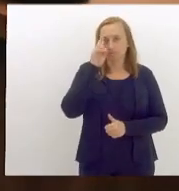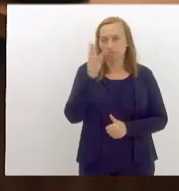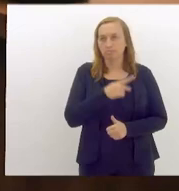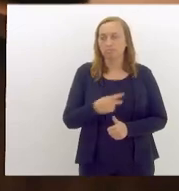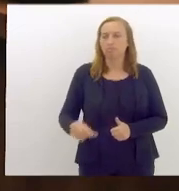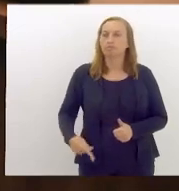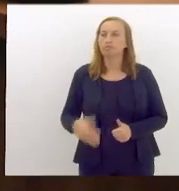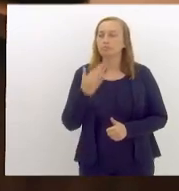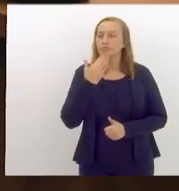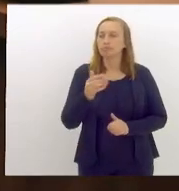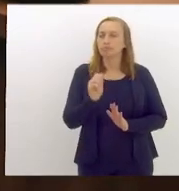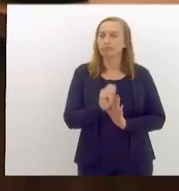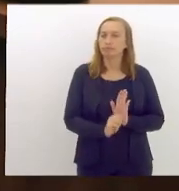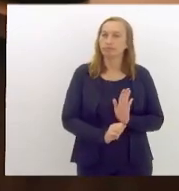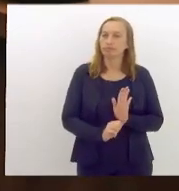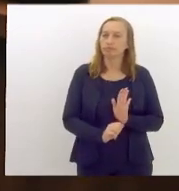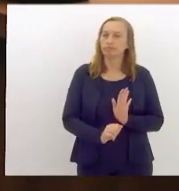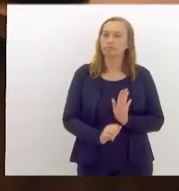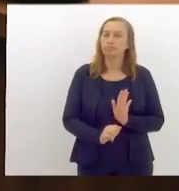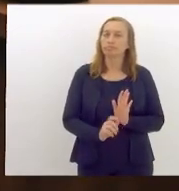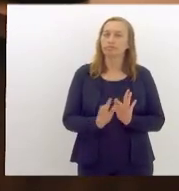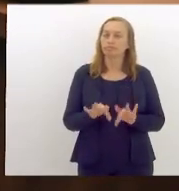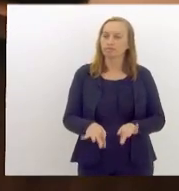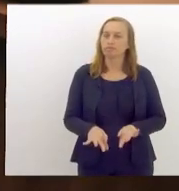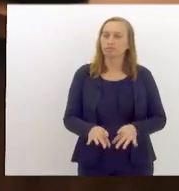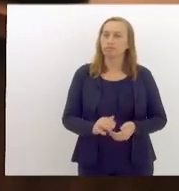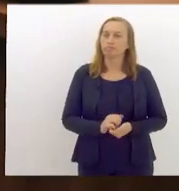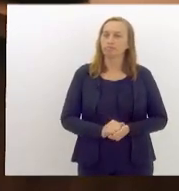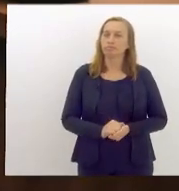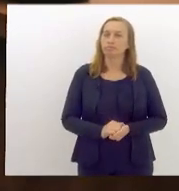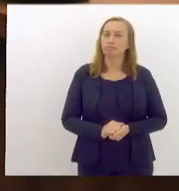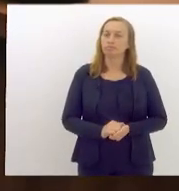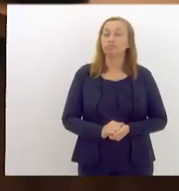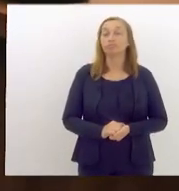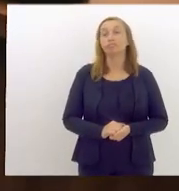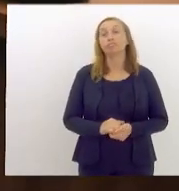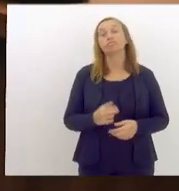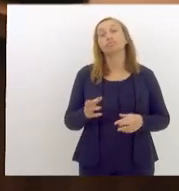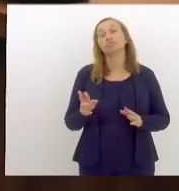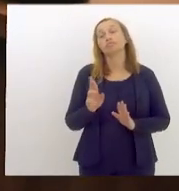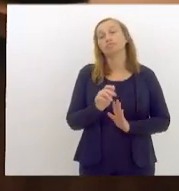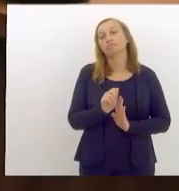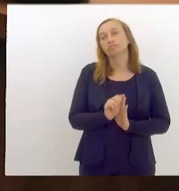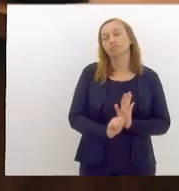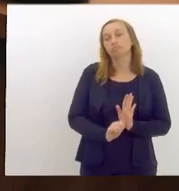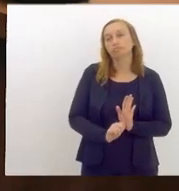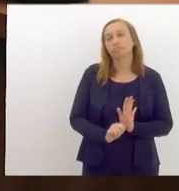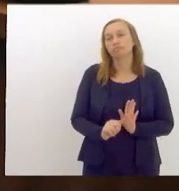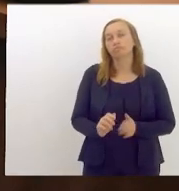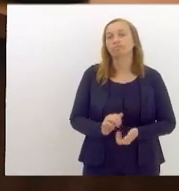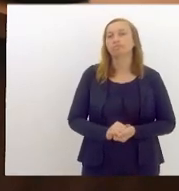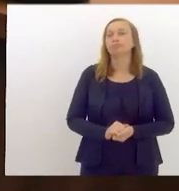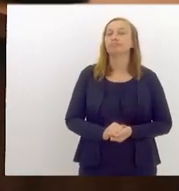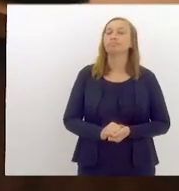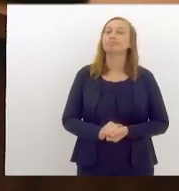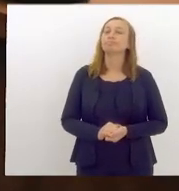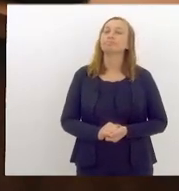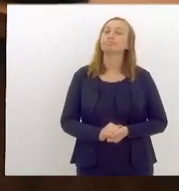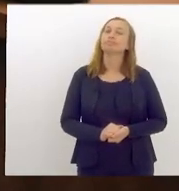e pedindo forma final de redação e aí a redação ficaria seguinte